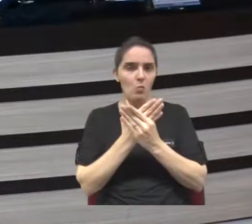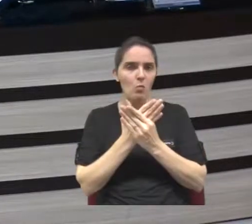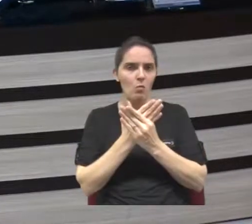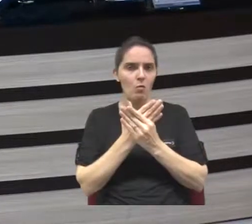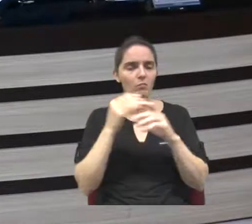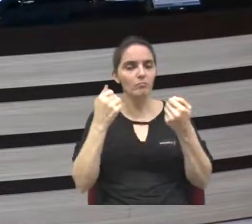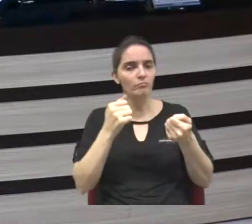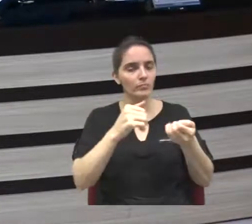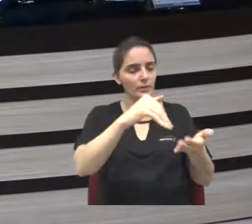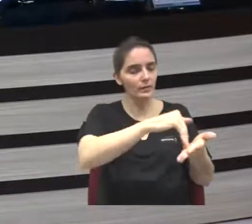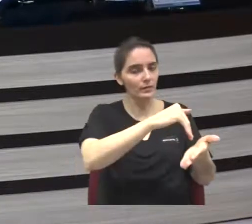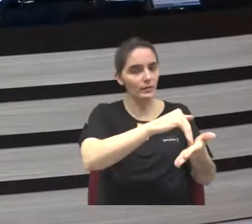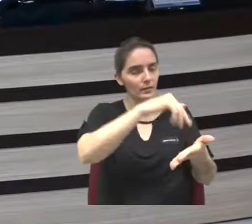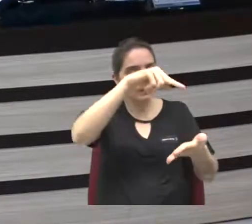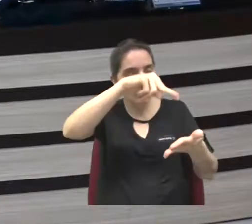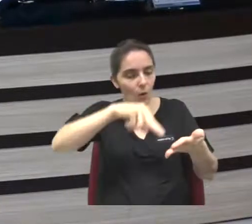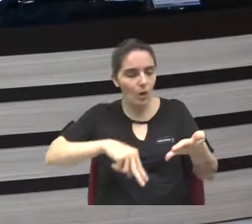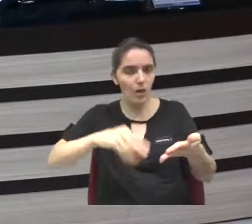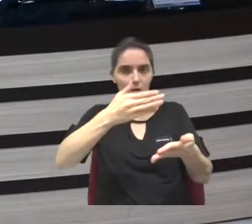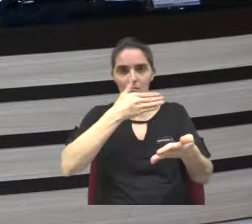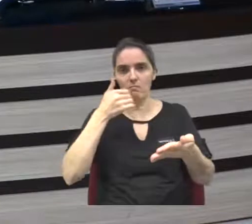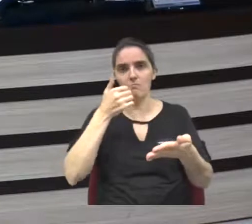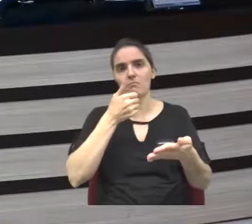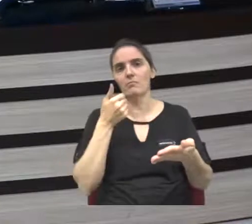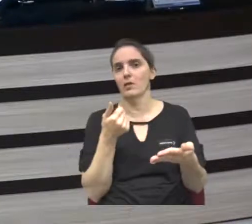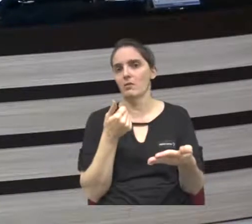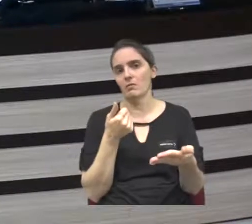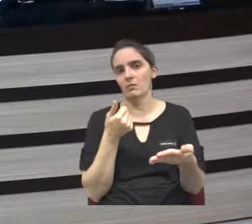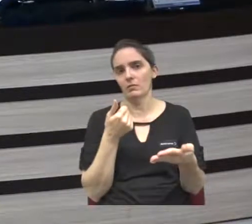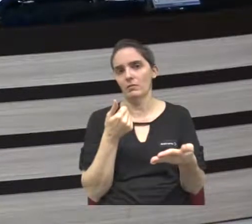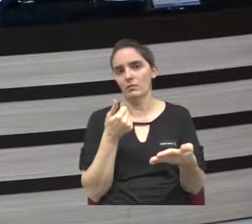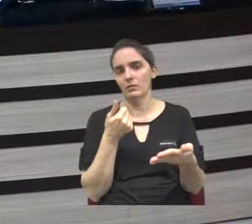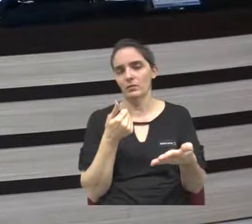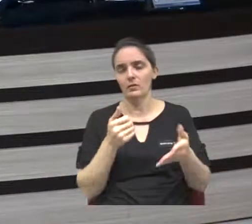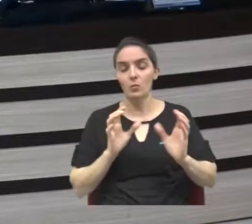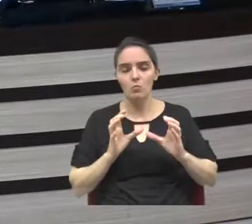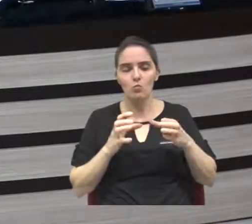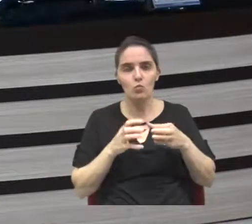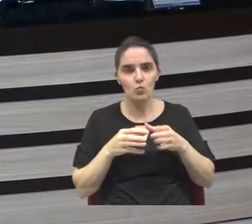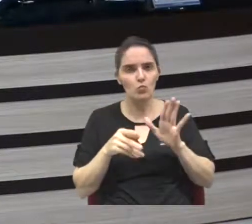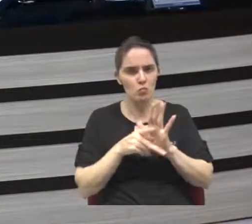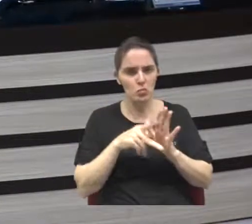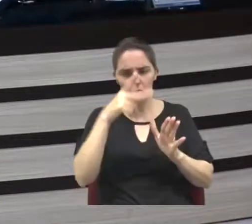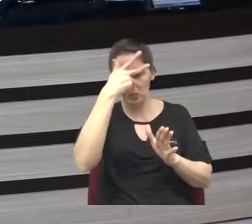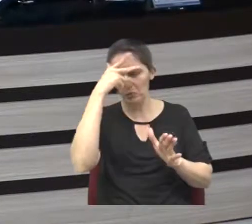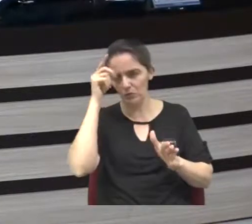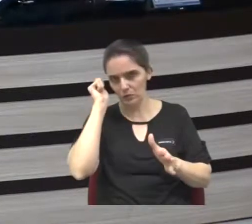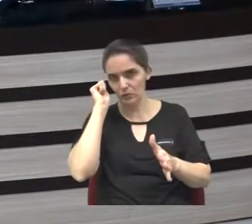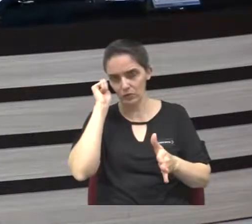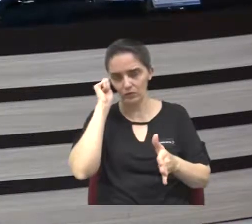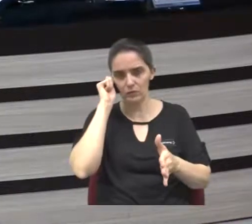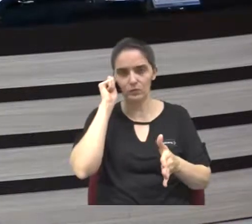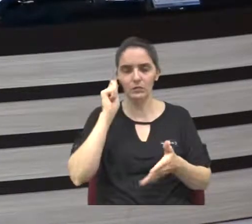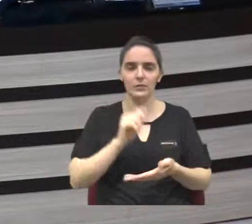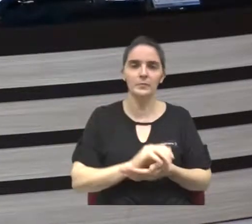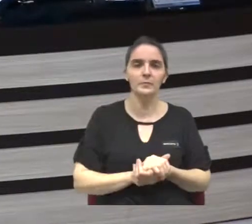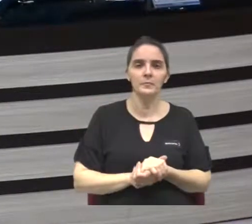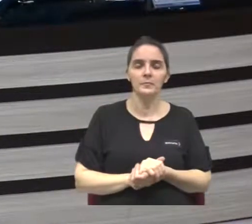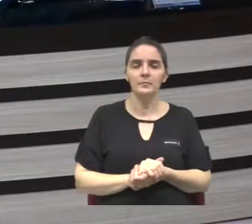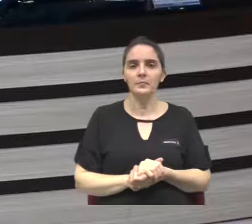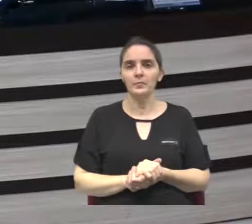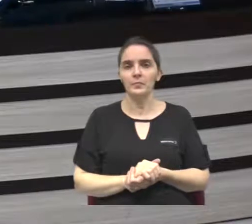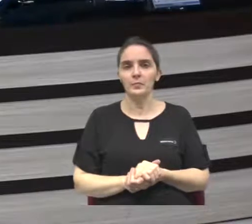apurada por parte das secretarias municipais, autarquias que compõem o Poder Executivo Municipal.